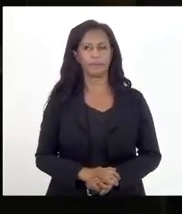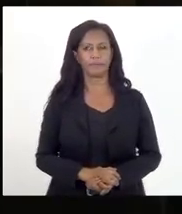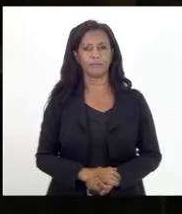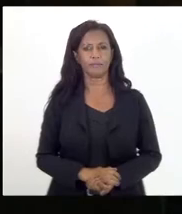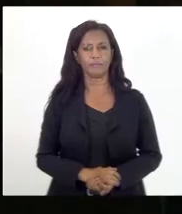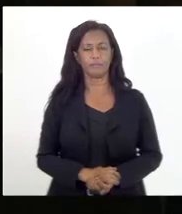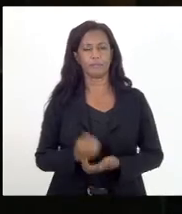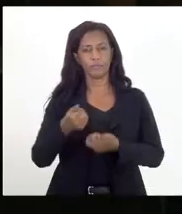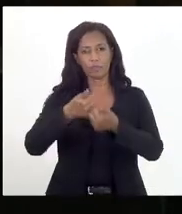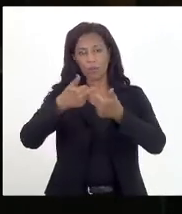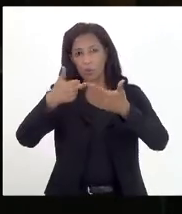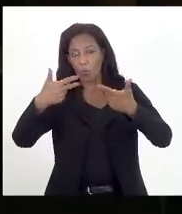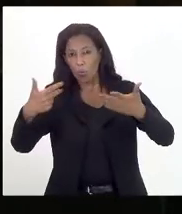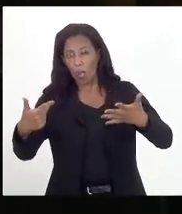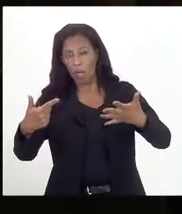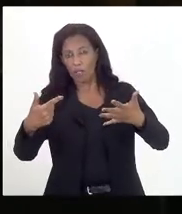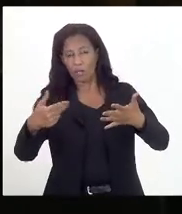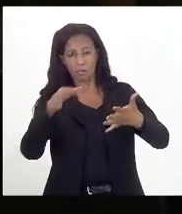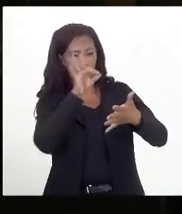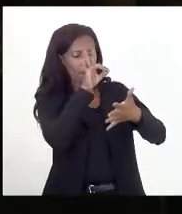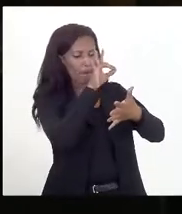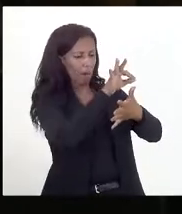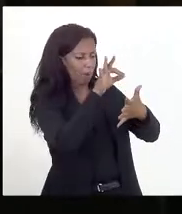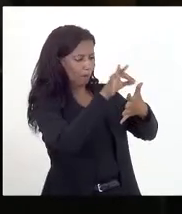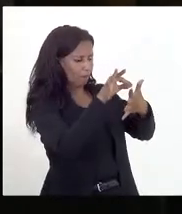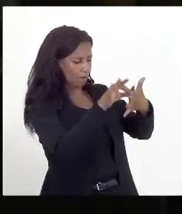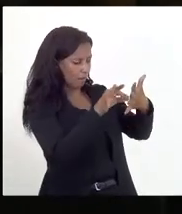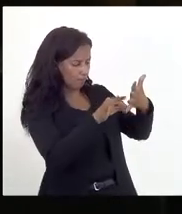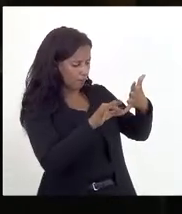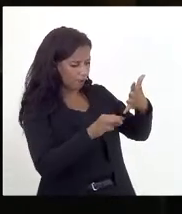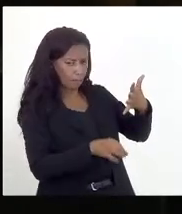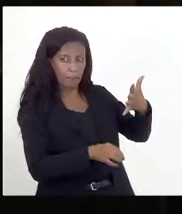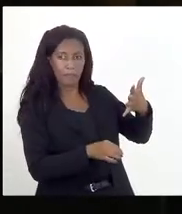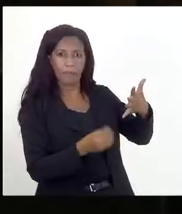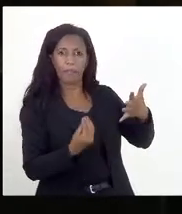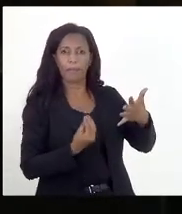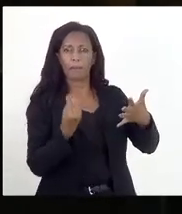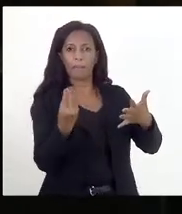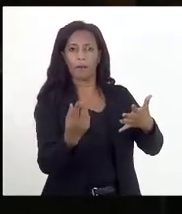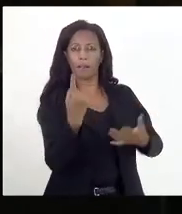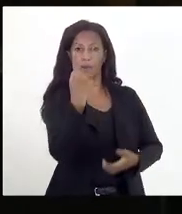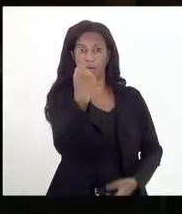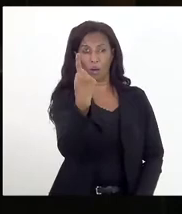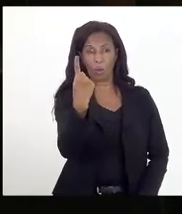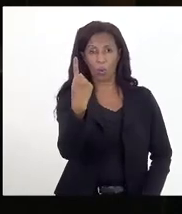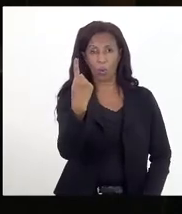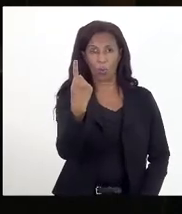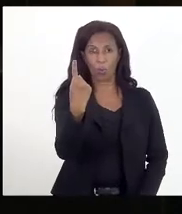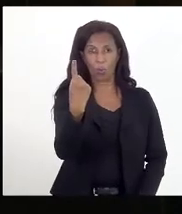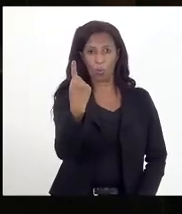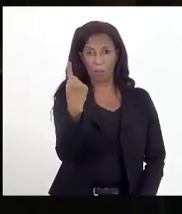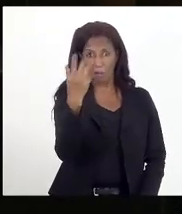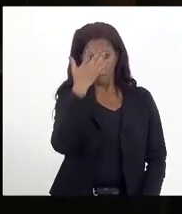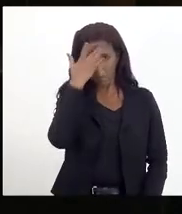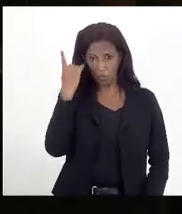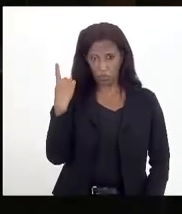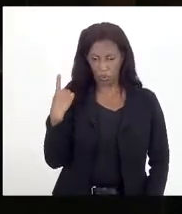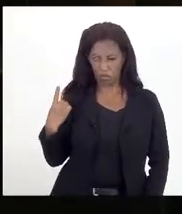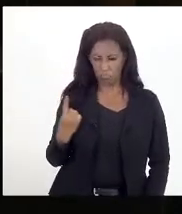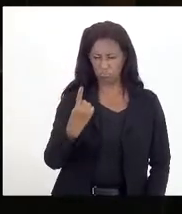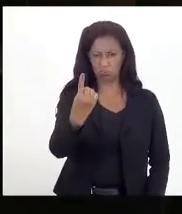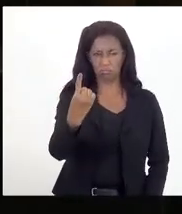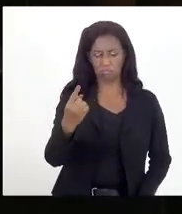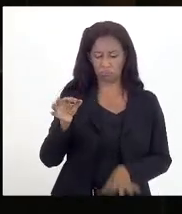quais são os critérios é para levar uma autoridade do Judiciário